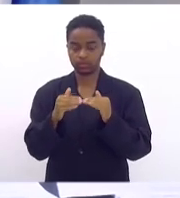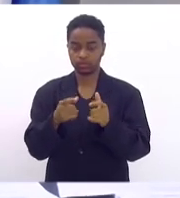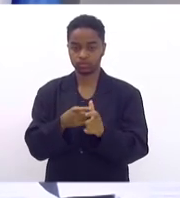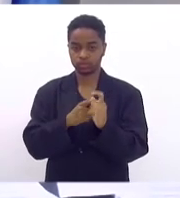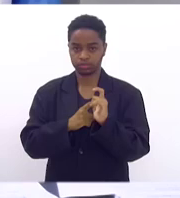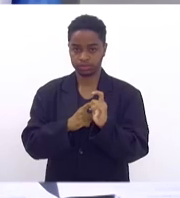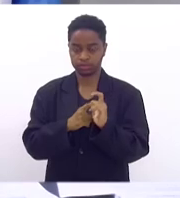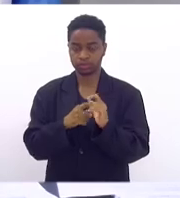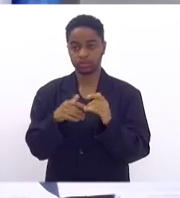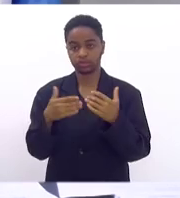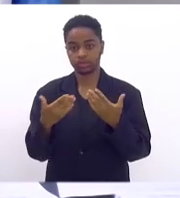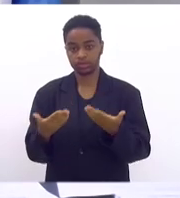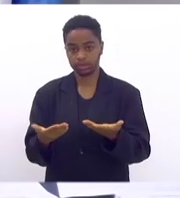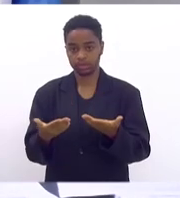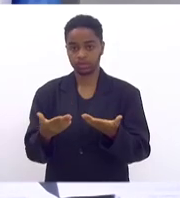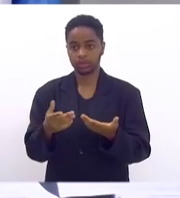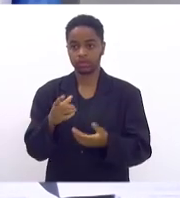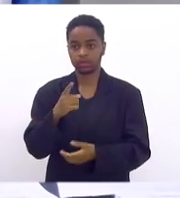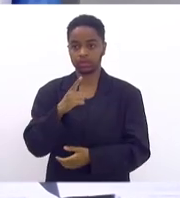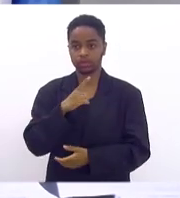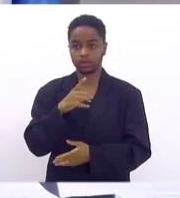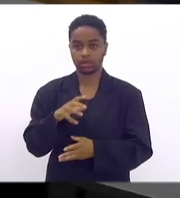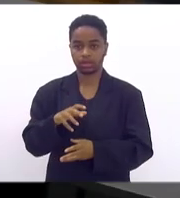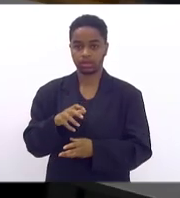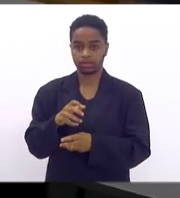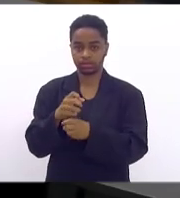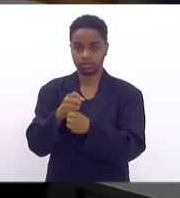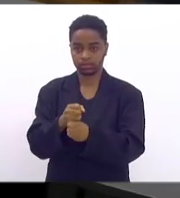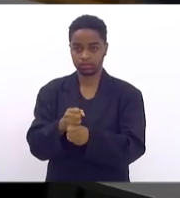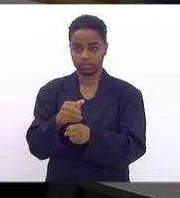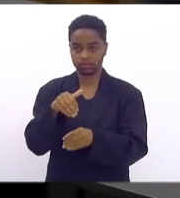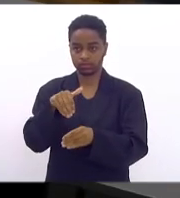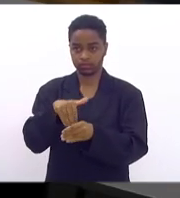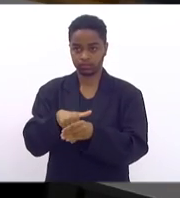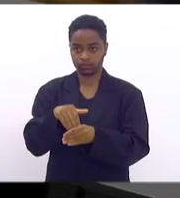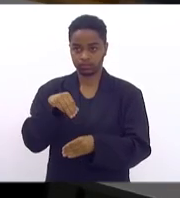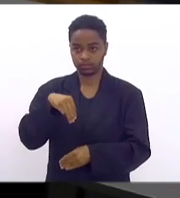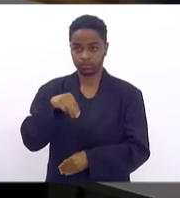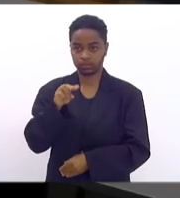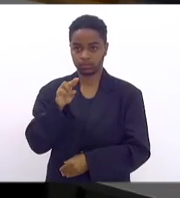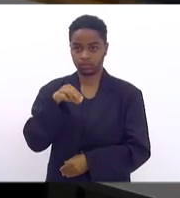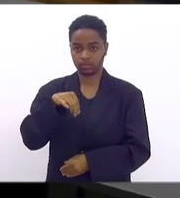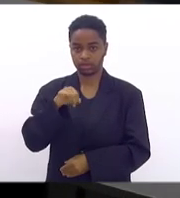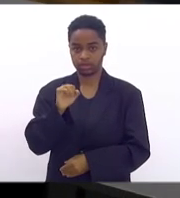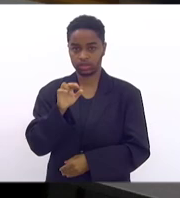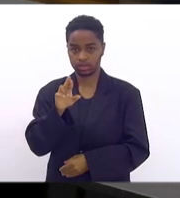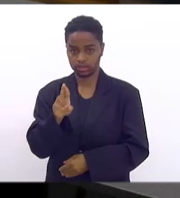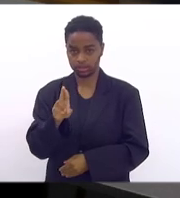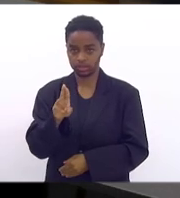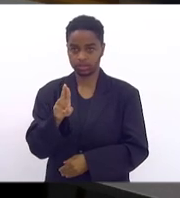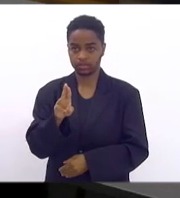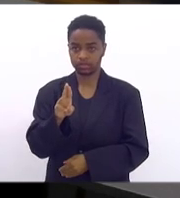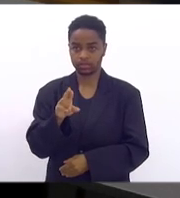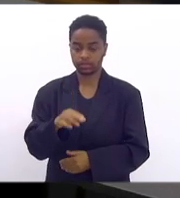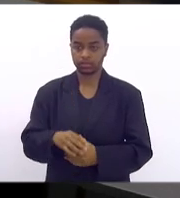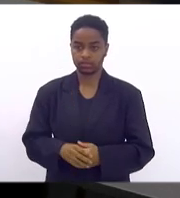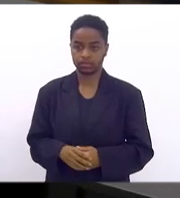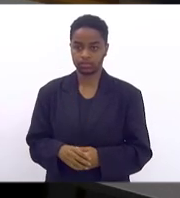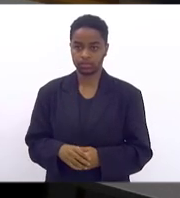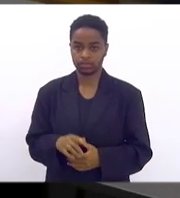suspensão. Então, nesse sentido, temos voto do Munir, do senhor Munir,